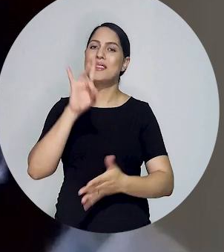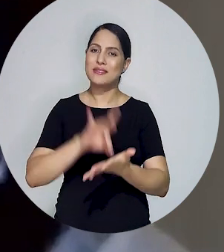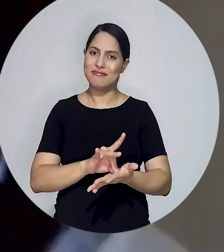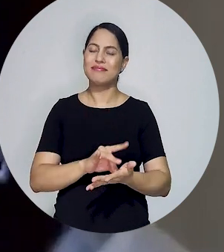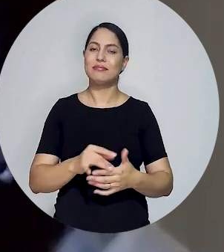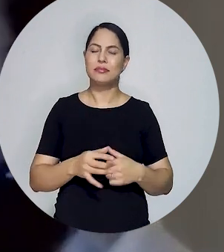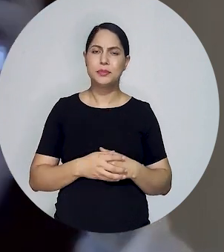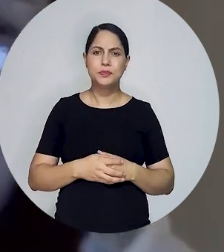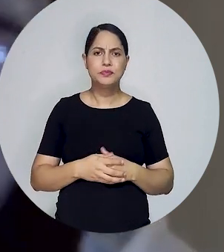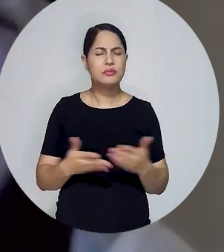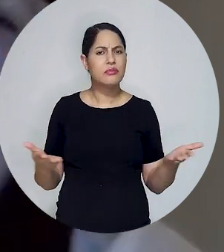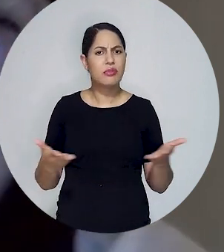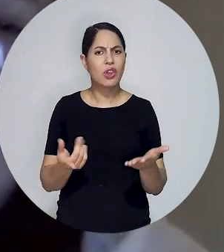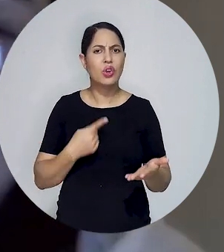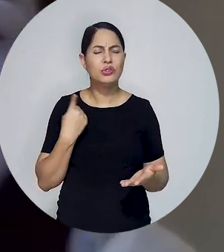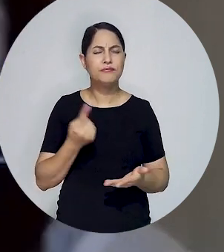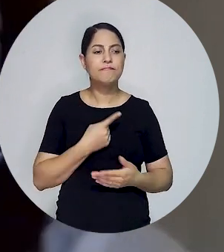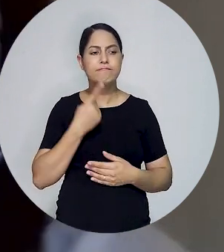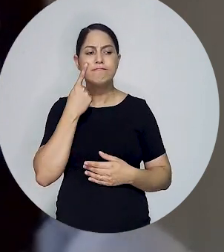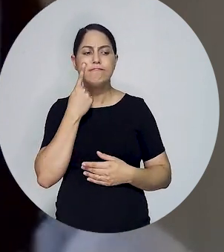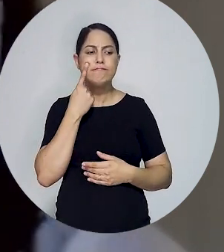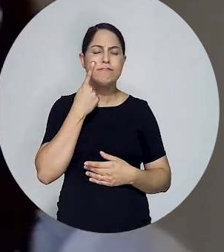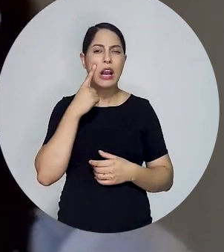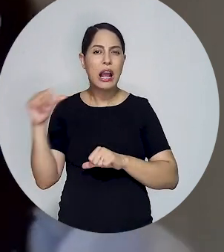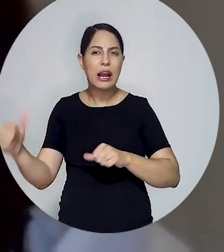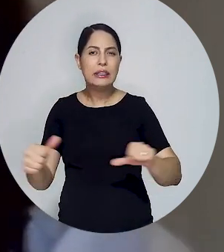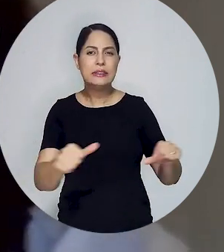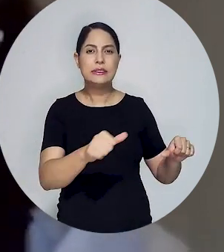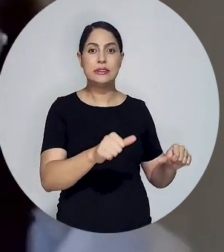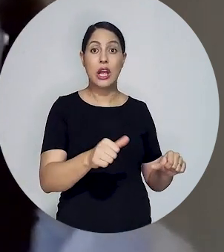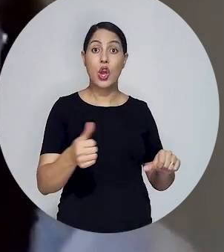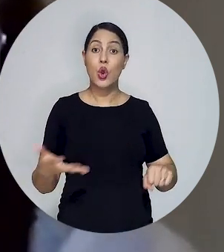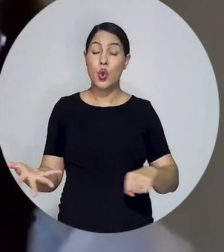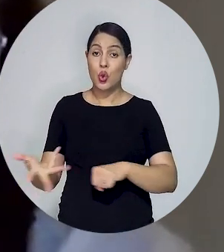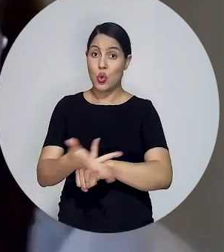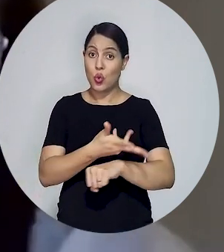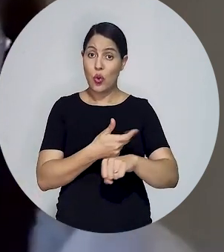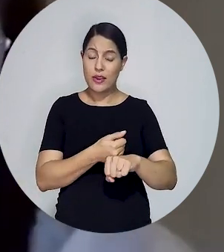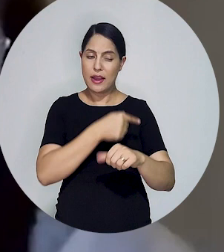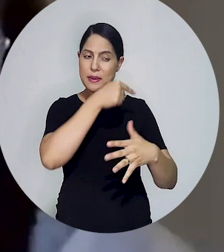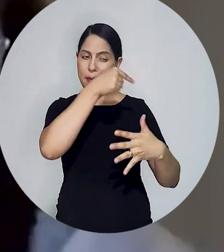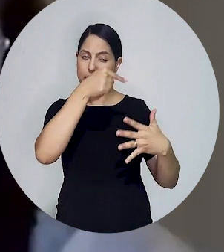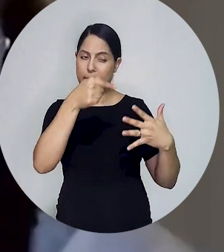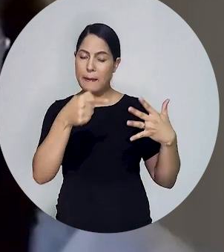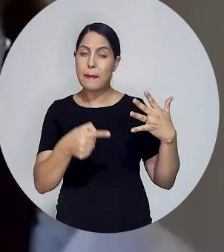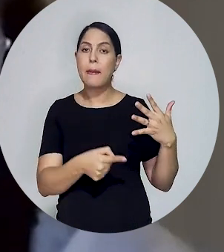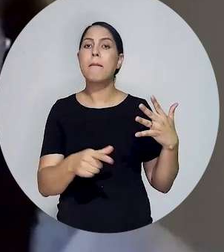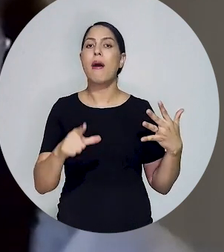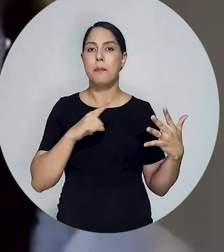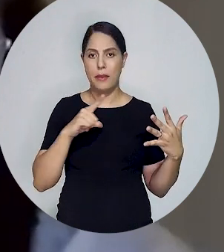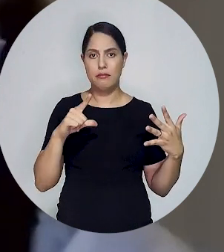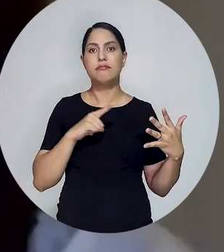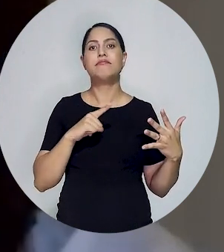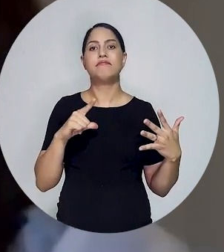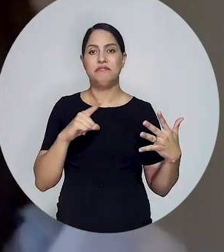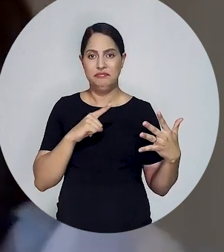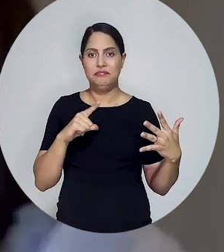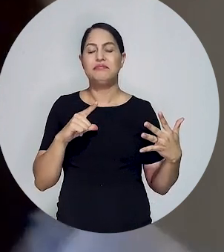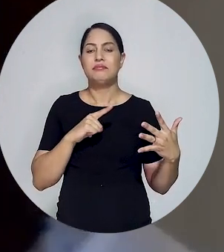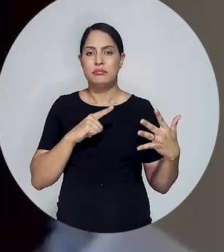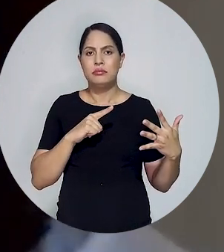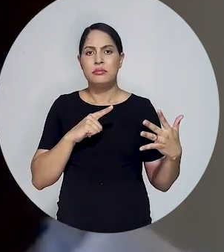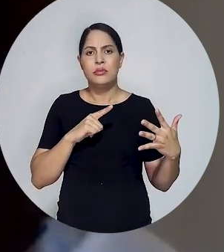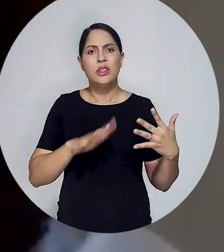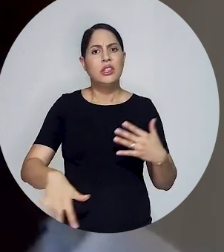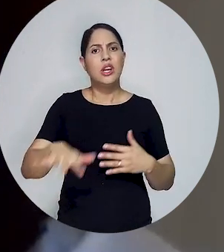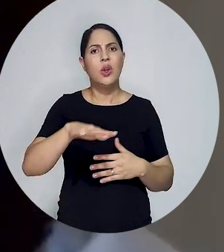tem. Então, os indicadores de qualidade estão aí, estão à disposição de todos que operam, né, a educação